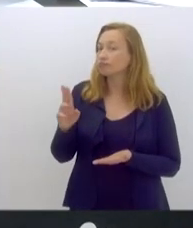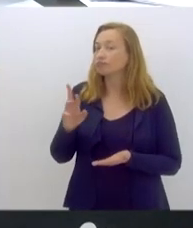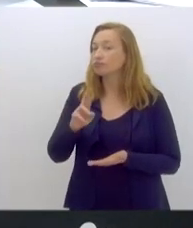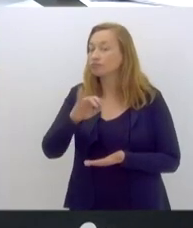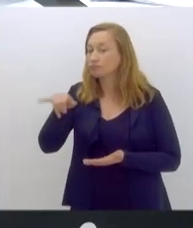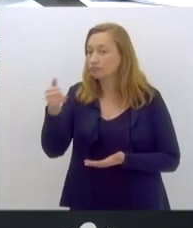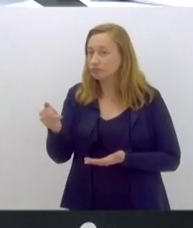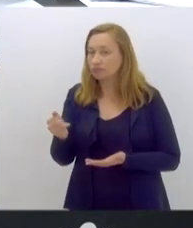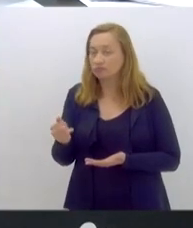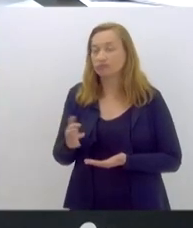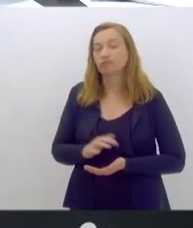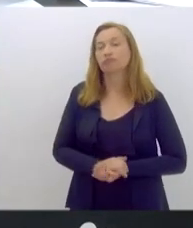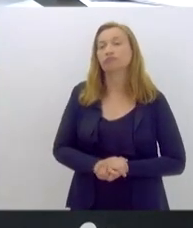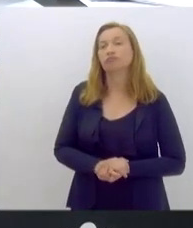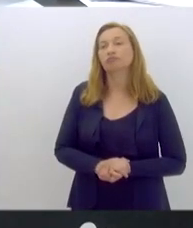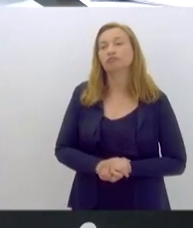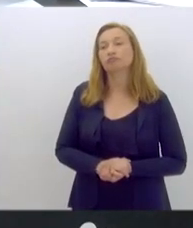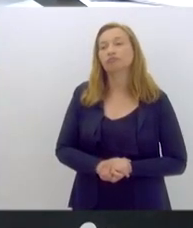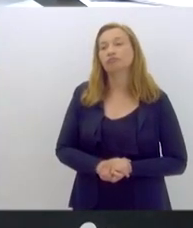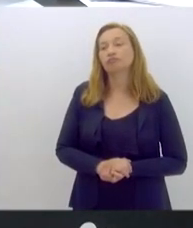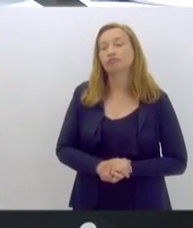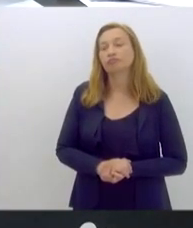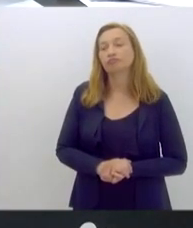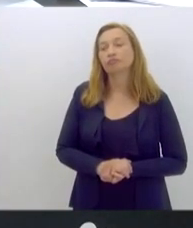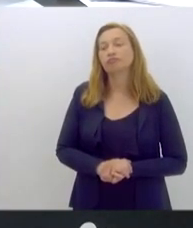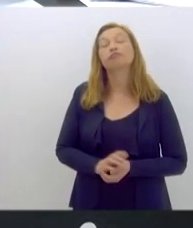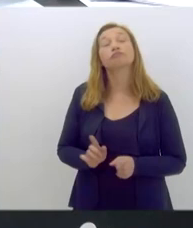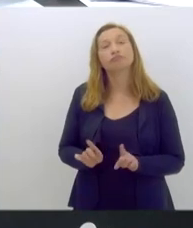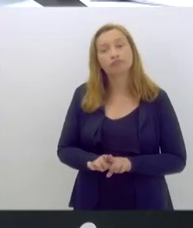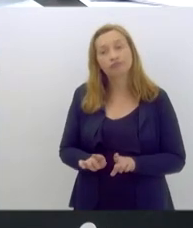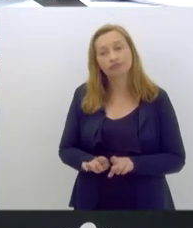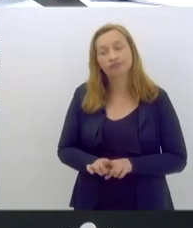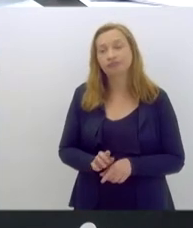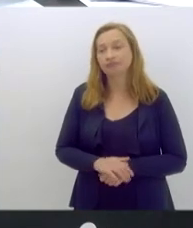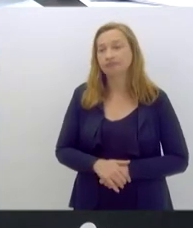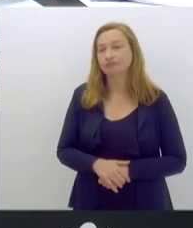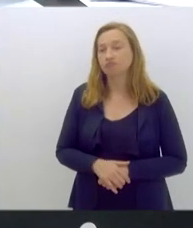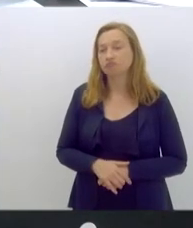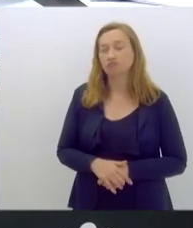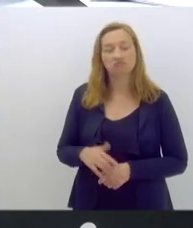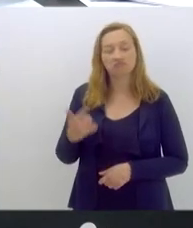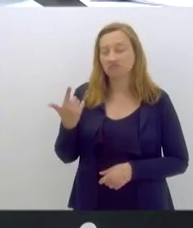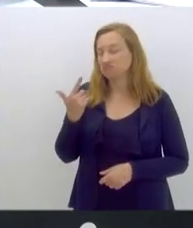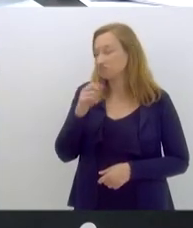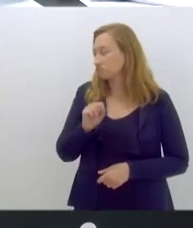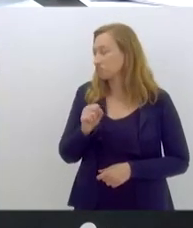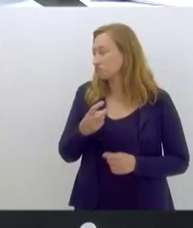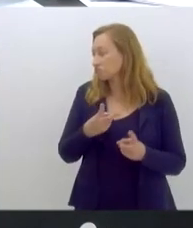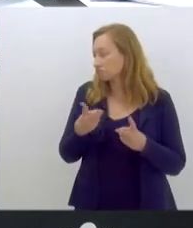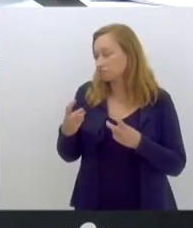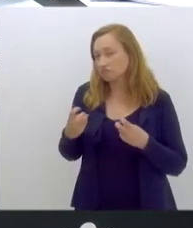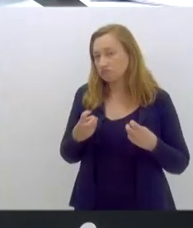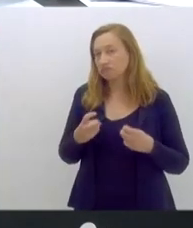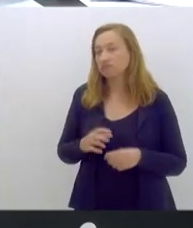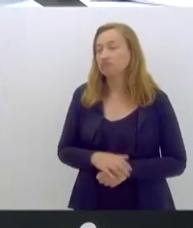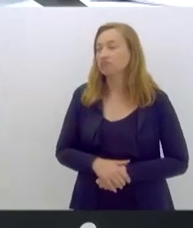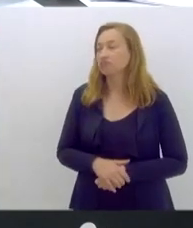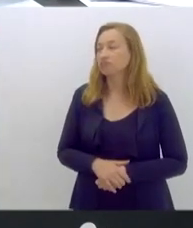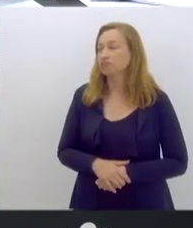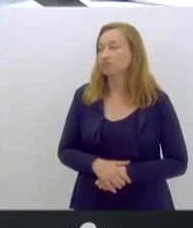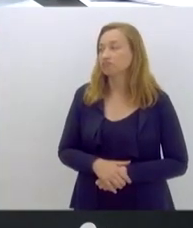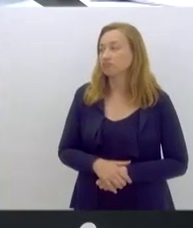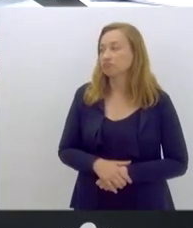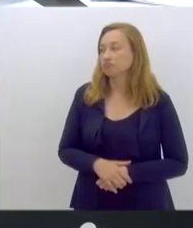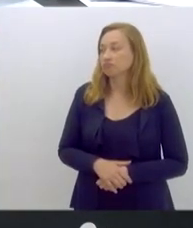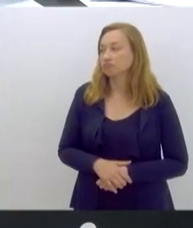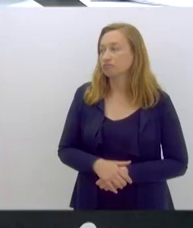foi e até também eu não consegui ainda verificar se